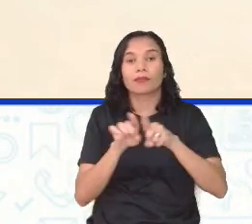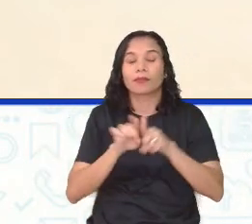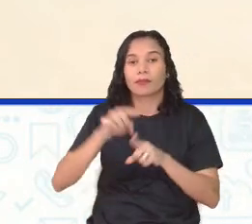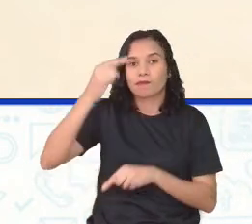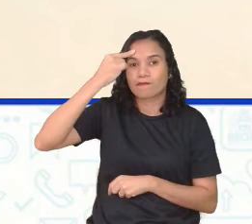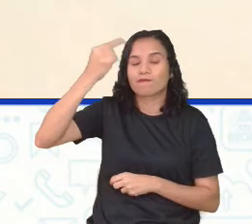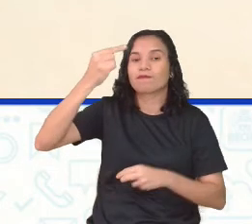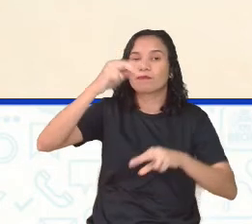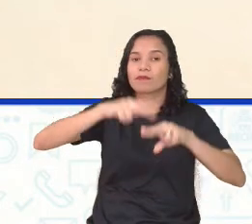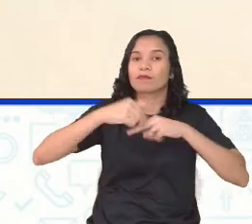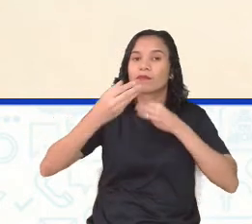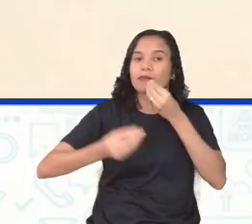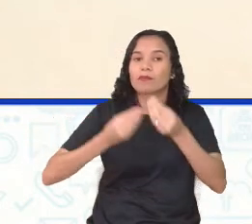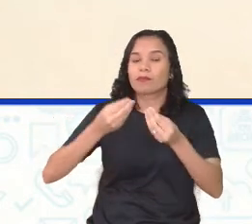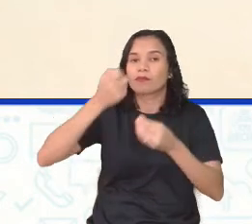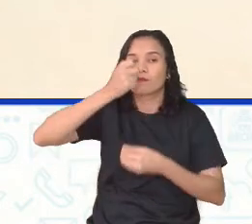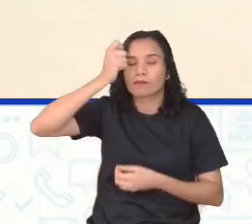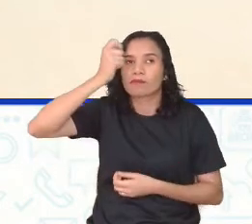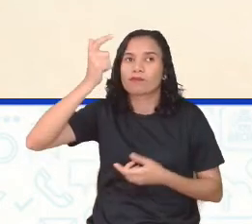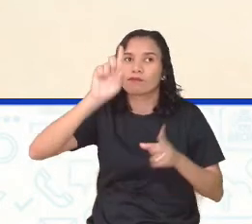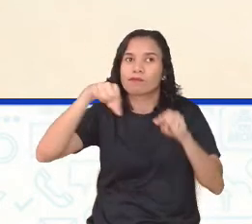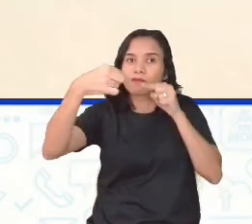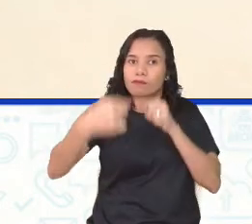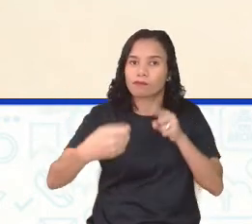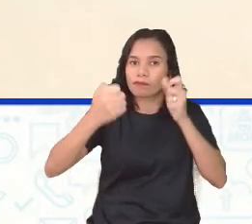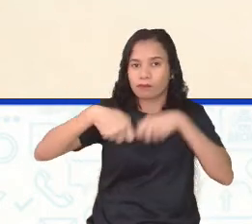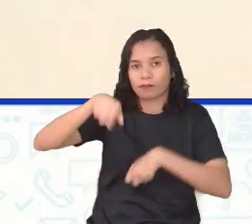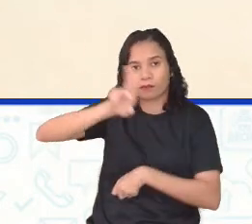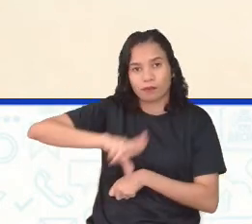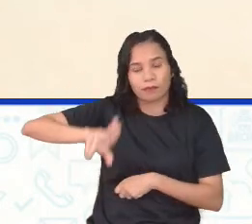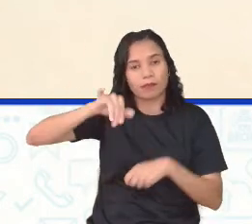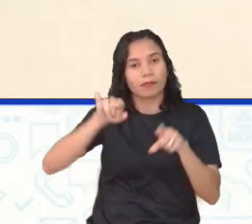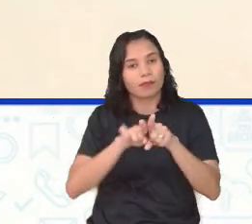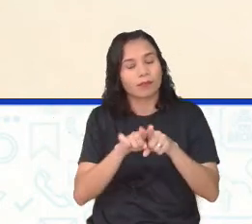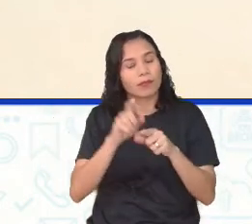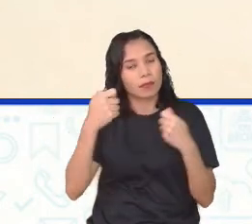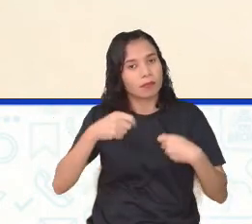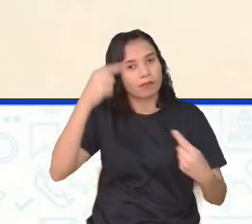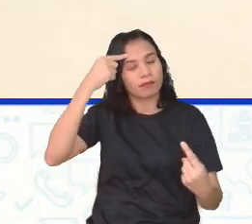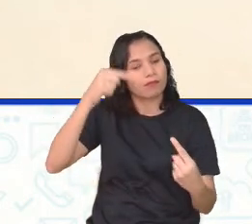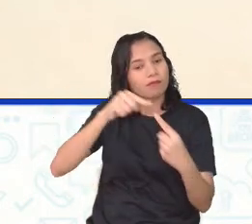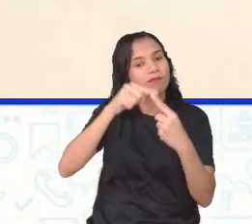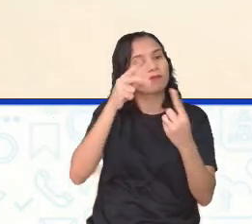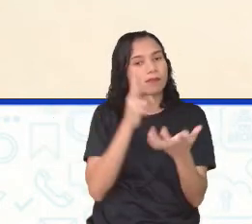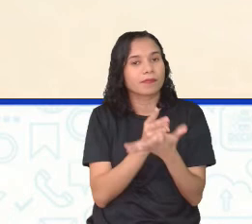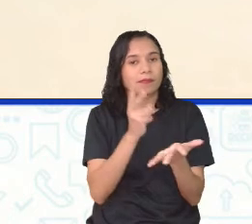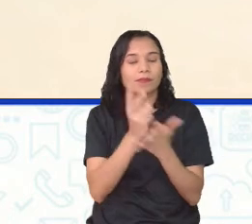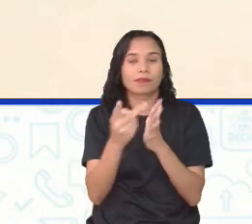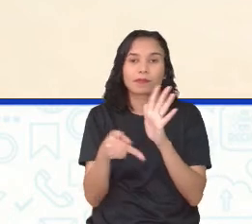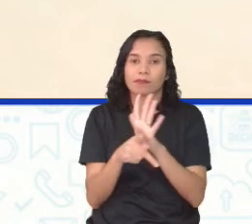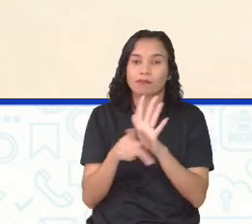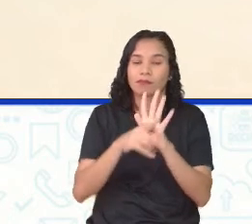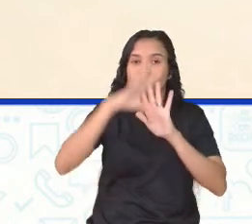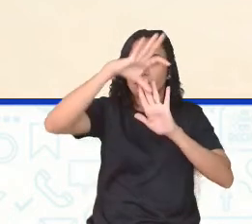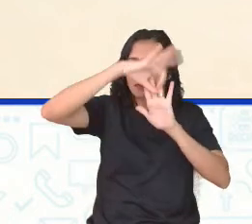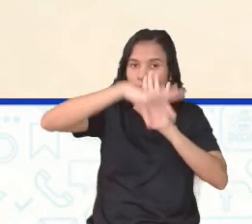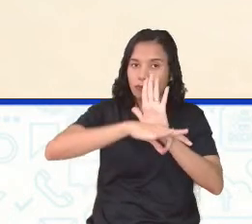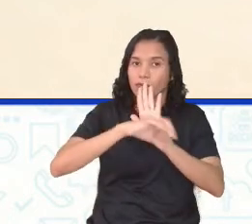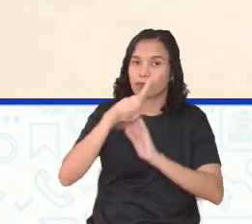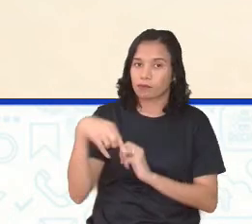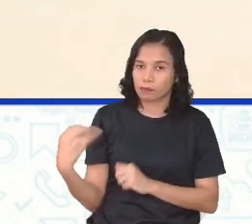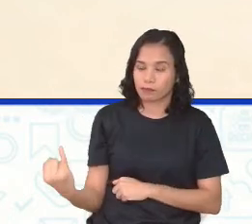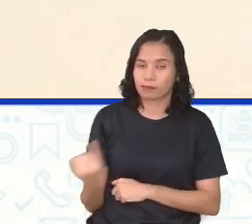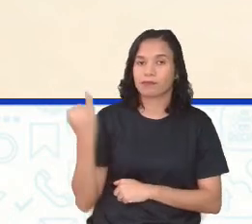no contra-argumento que pode ser usado, seja coerente sempre, não é? A coerência no texto é muito